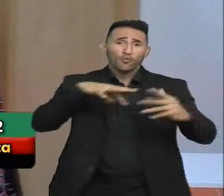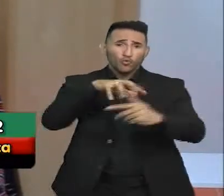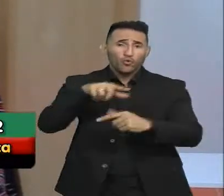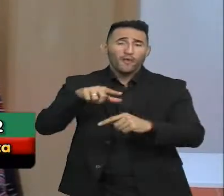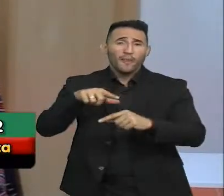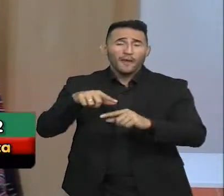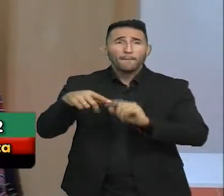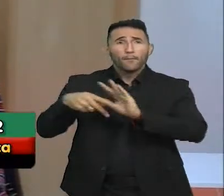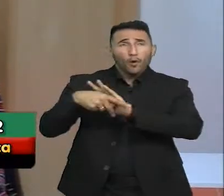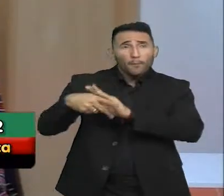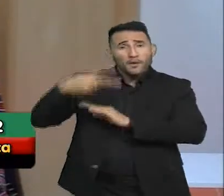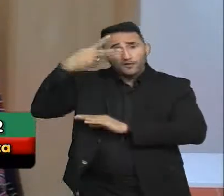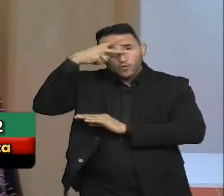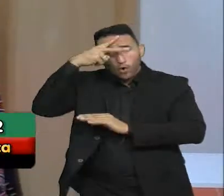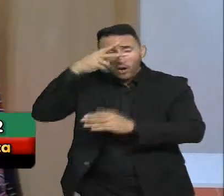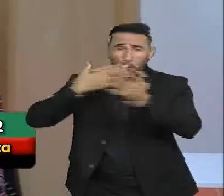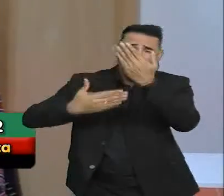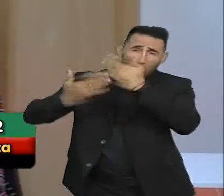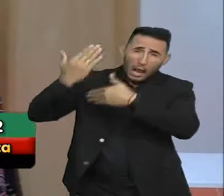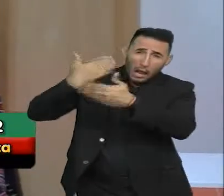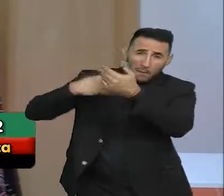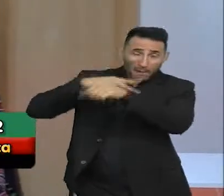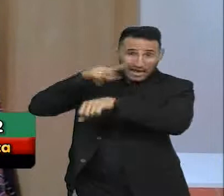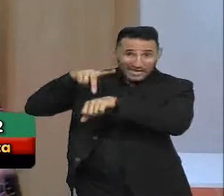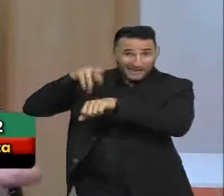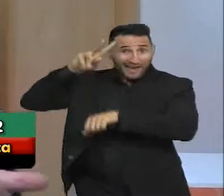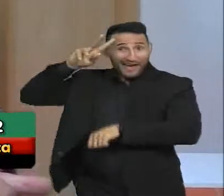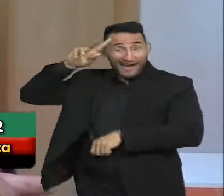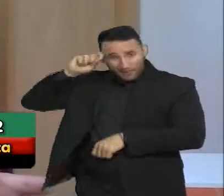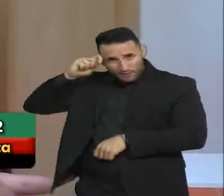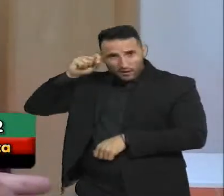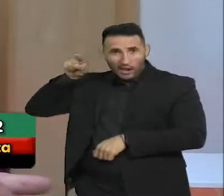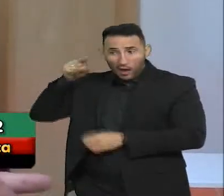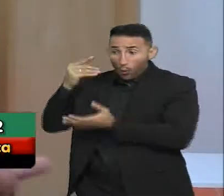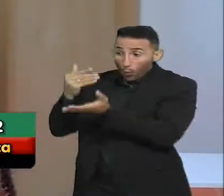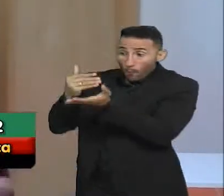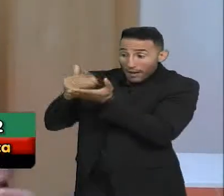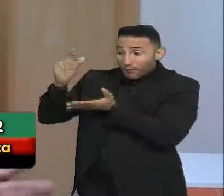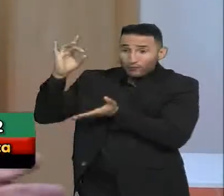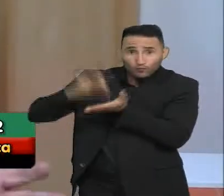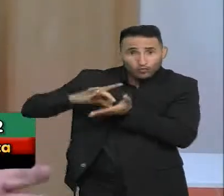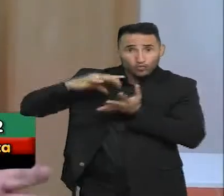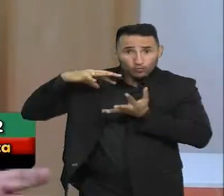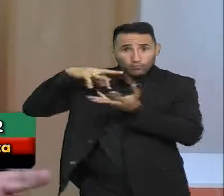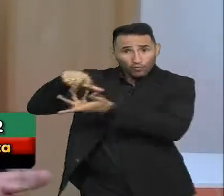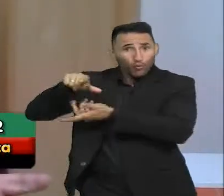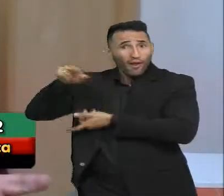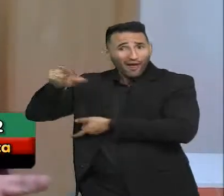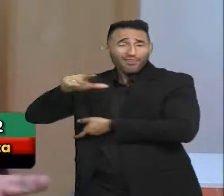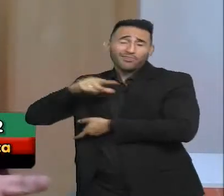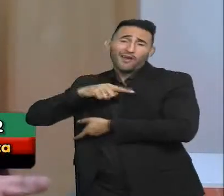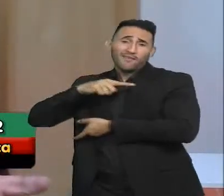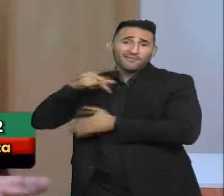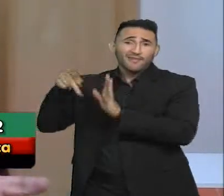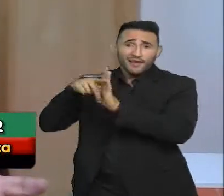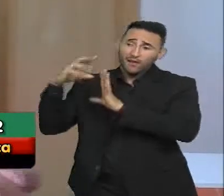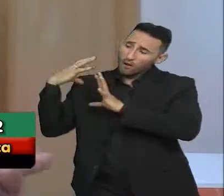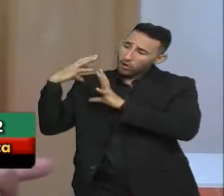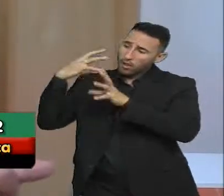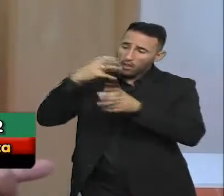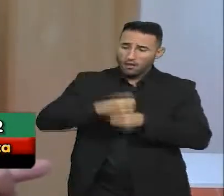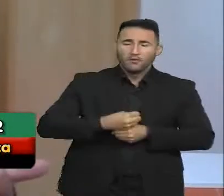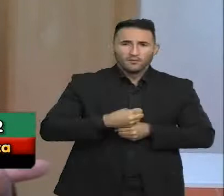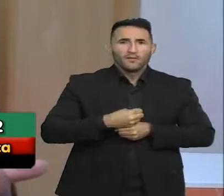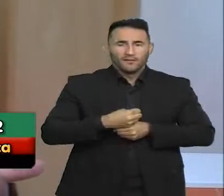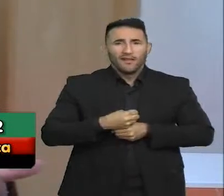na história, na África, que é o berço da humanidade, onde está a nossa ancestralidade. Então,